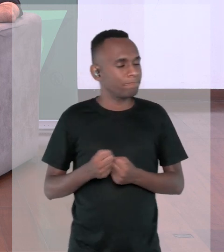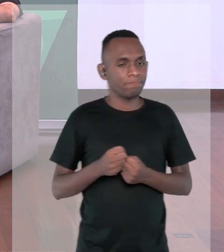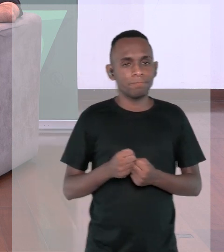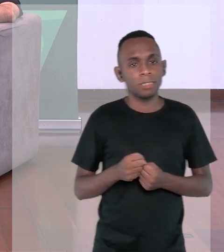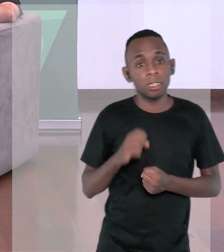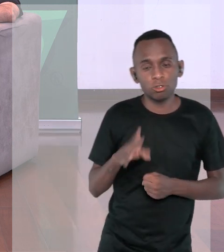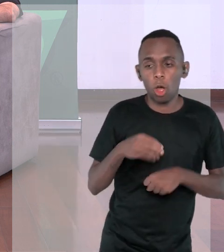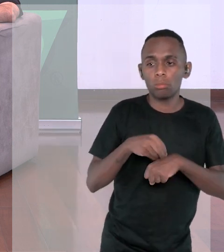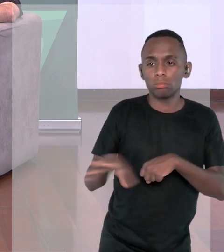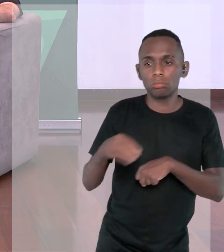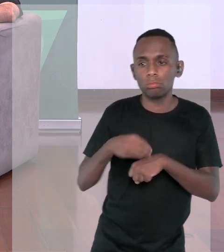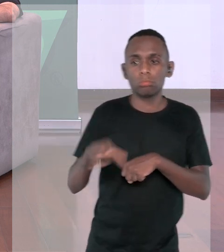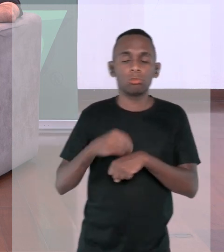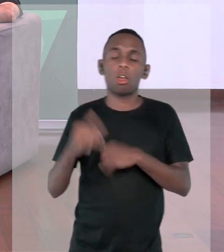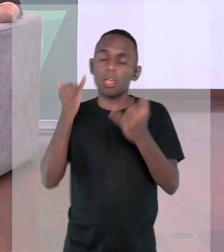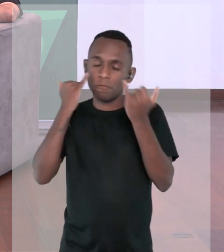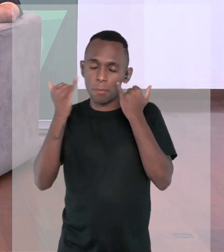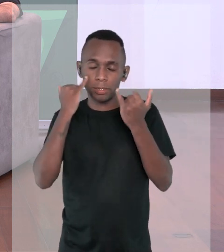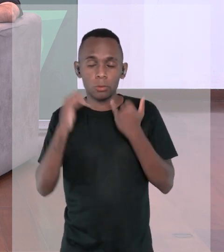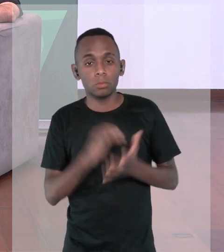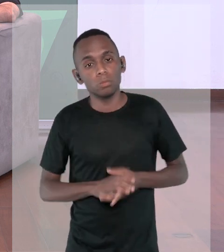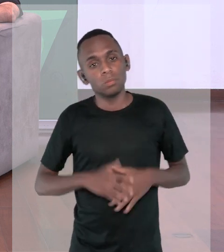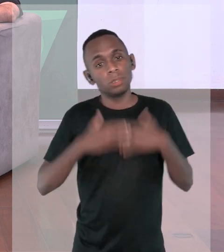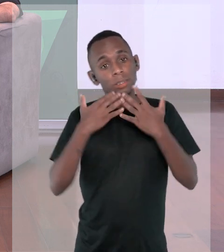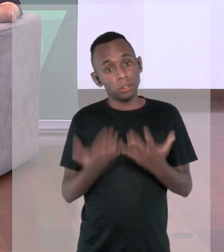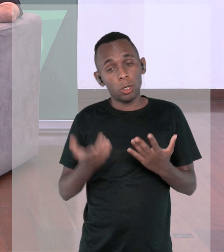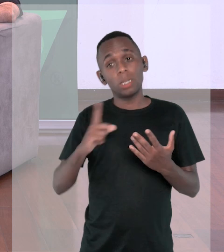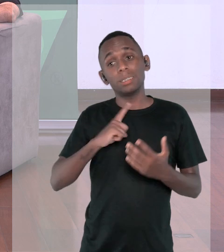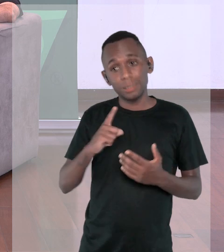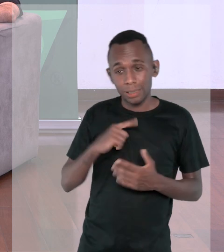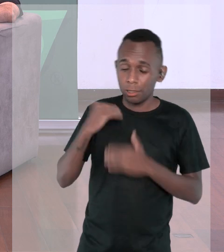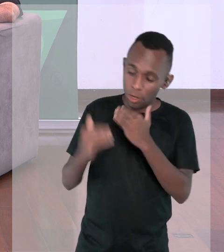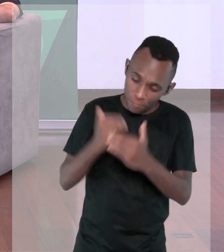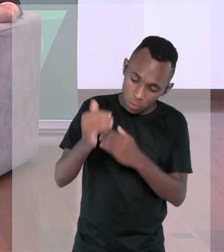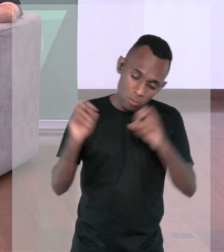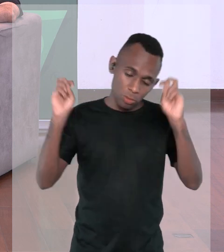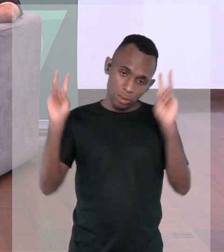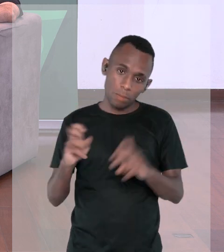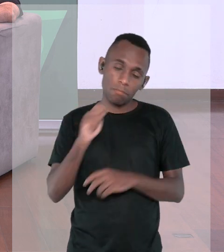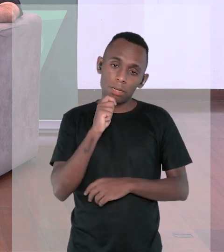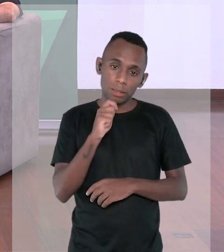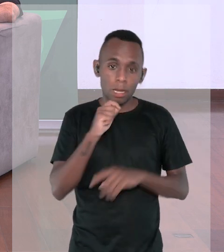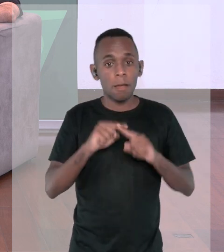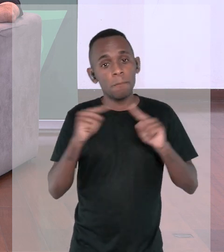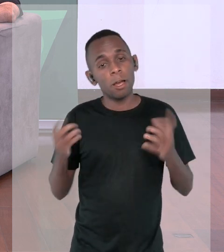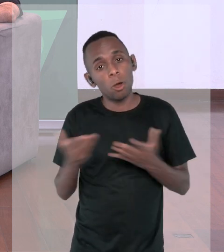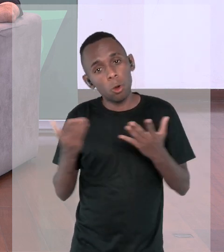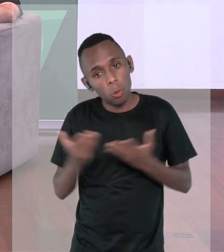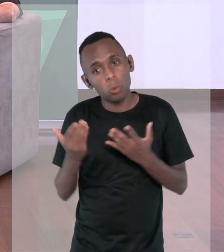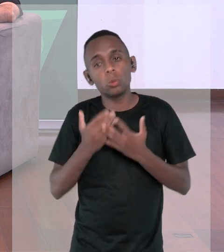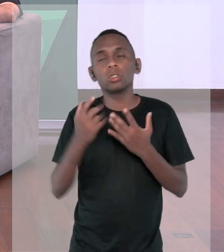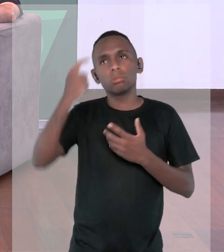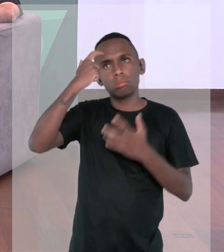é só reportar, que é só informar. Então, a gente ainda tem muito a evoluir nessa temática. Mas hoje a gente sai com